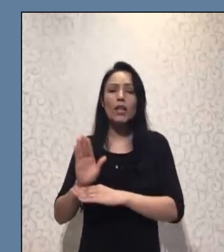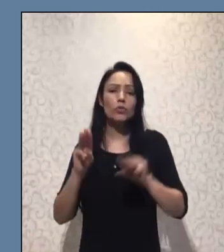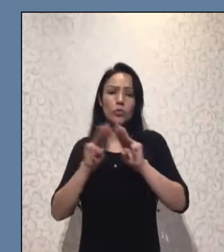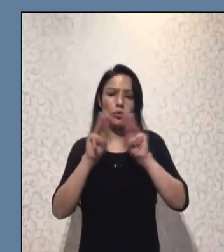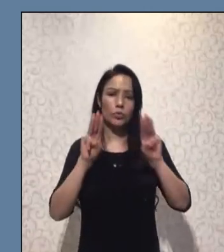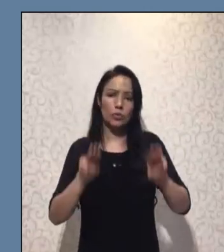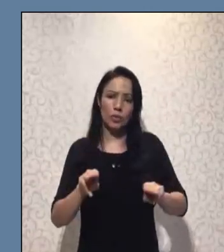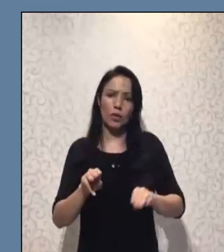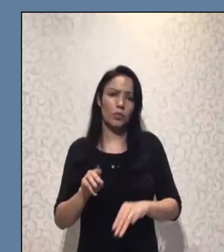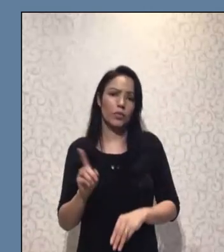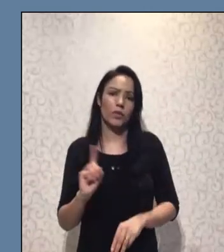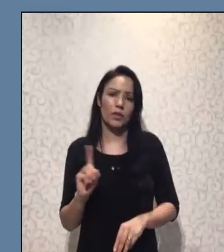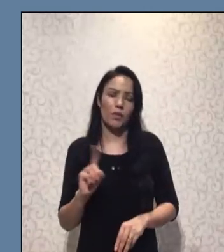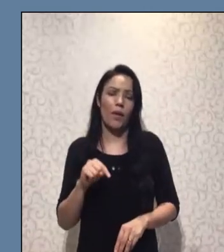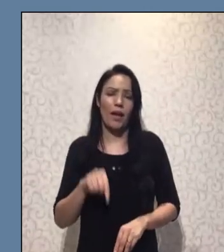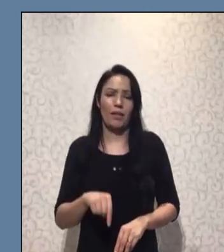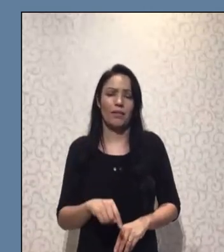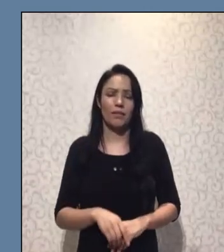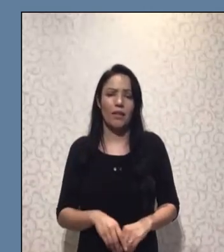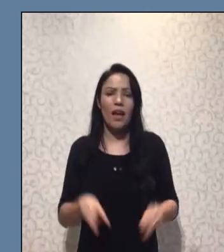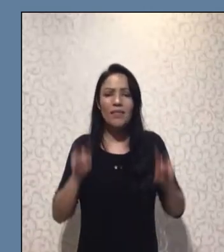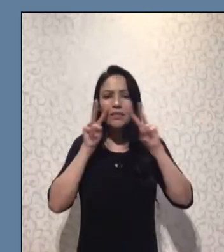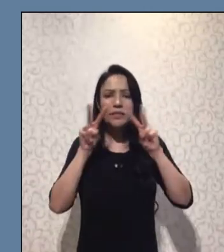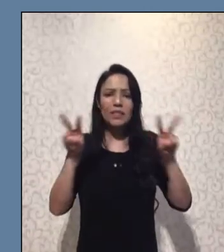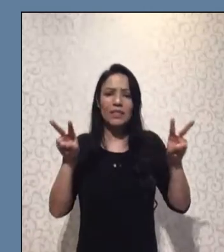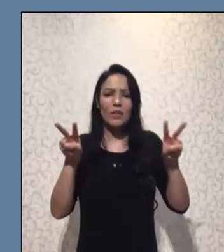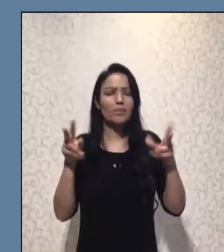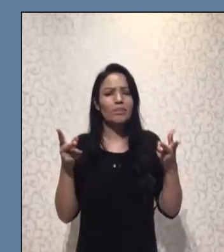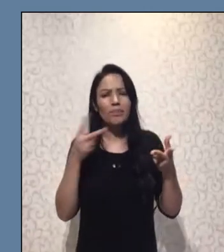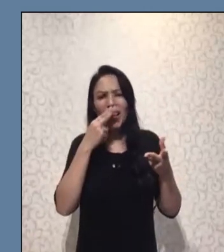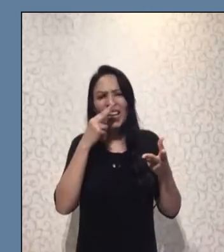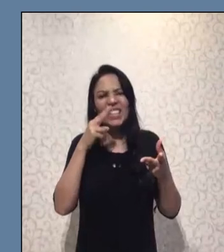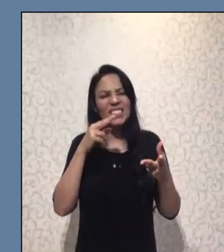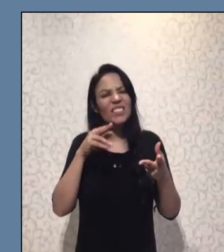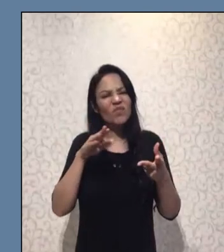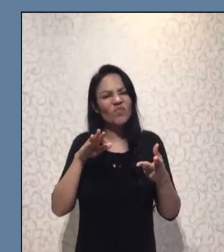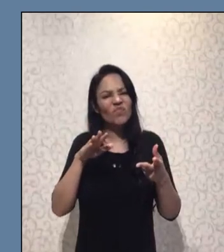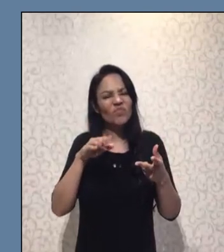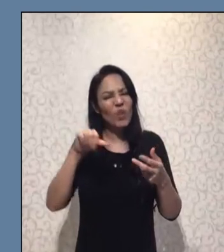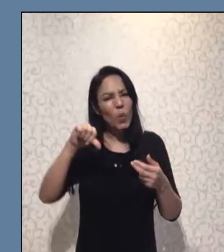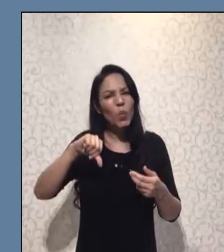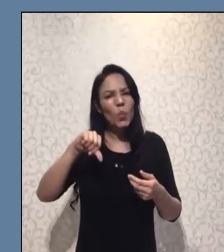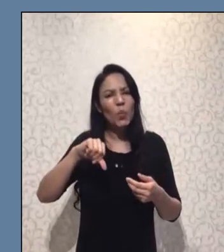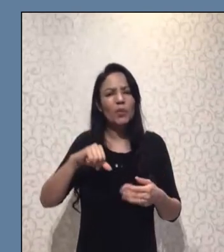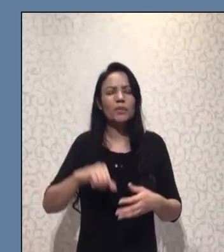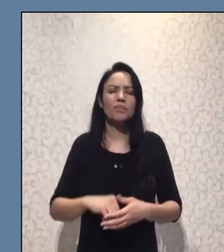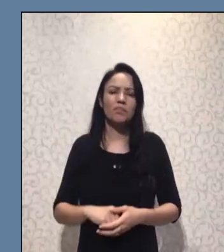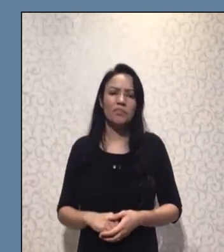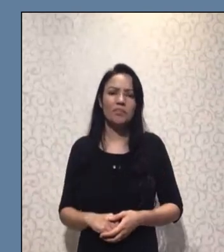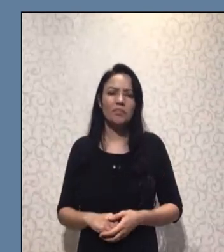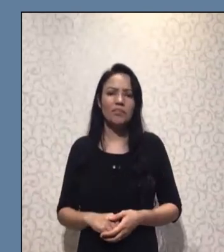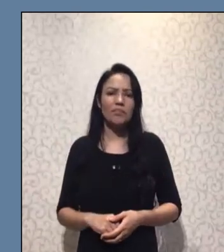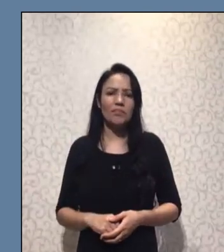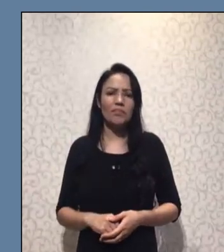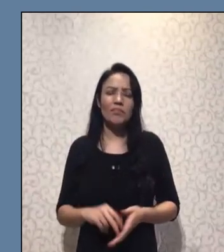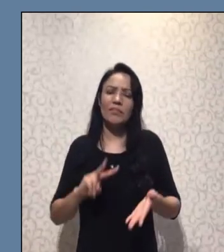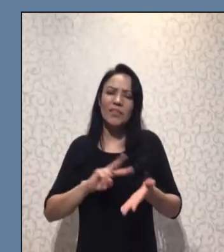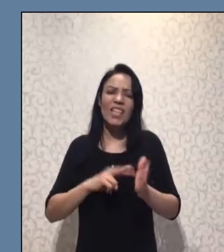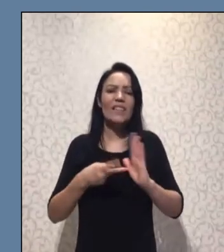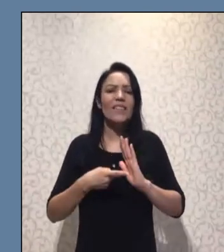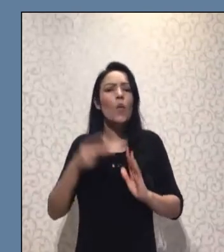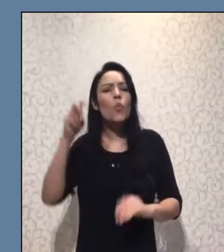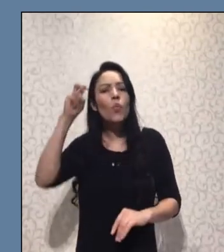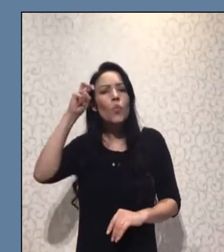uma visão muito nefasta de tudo aquilo que signifique cultura e arte